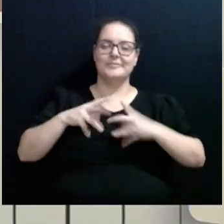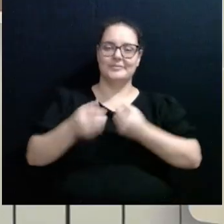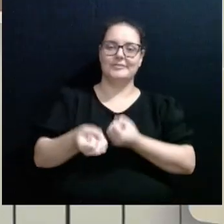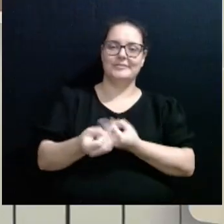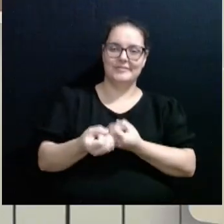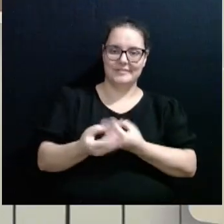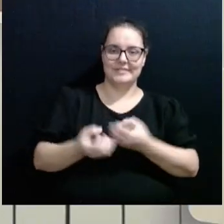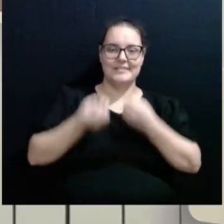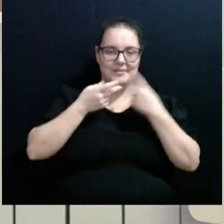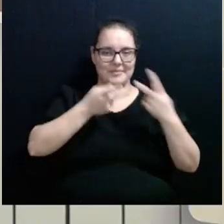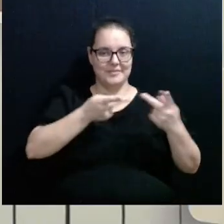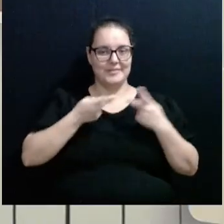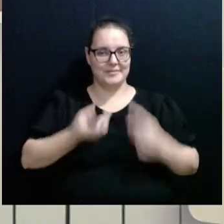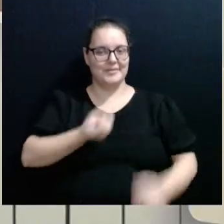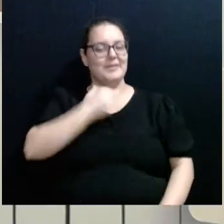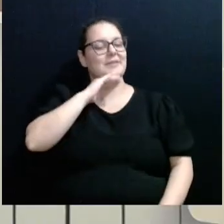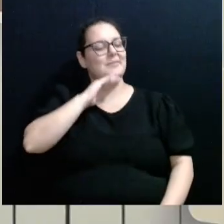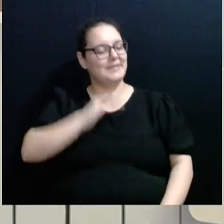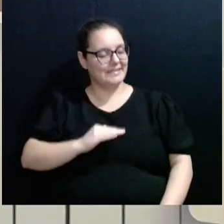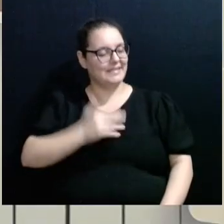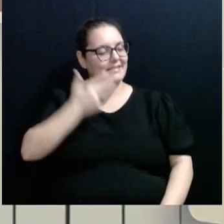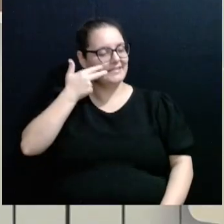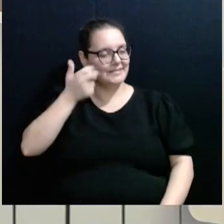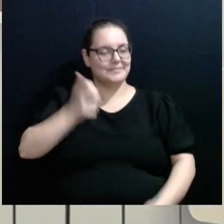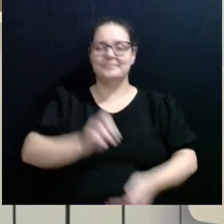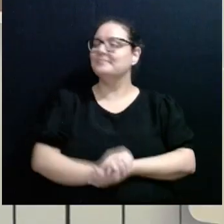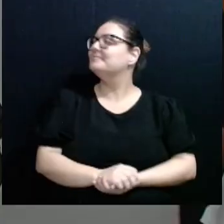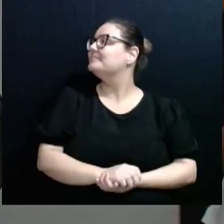Seja bem-vindo e boa tarde, Rafa.